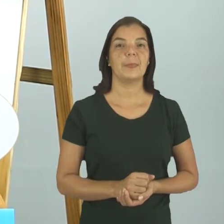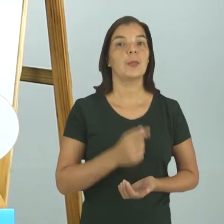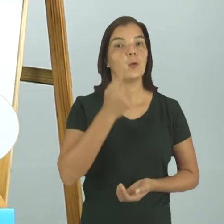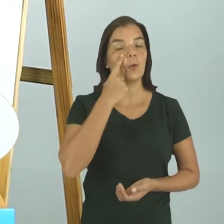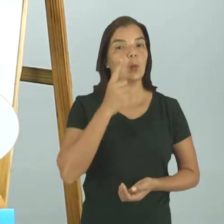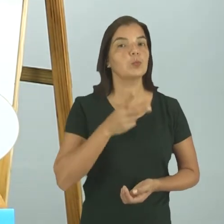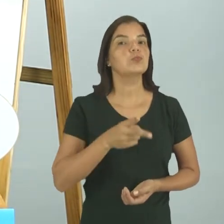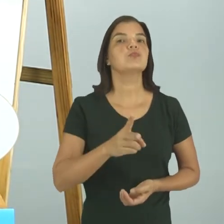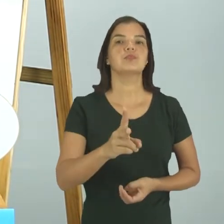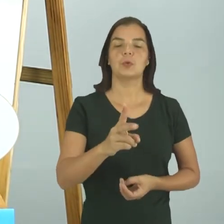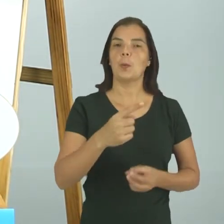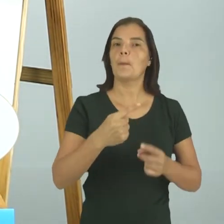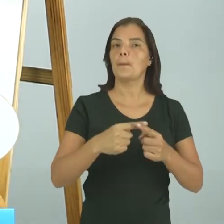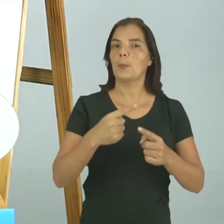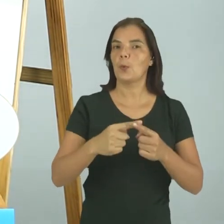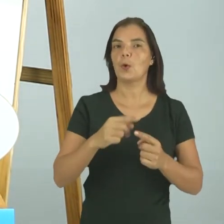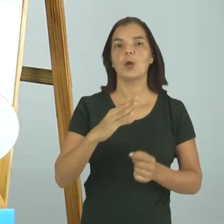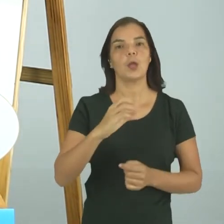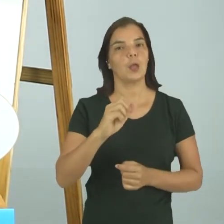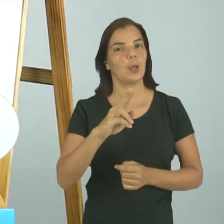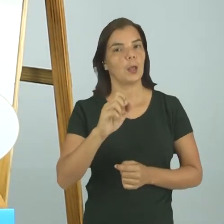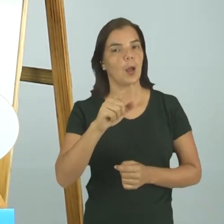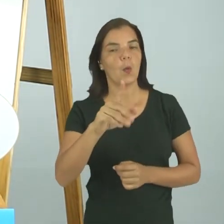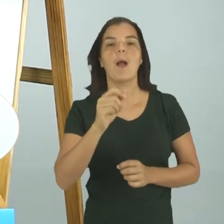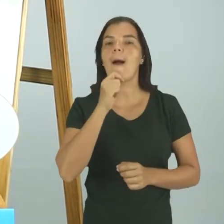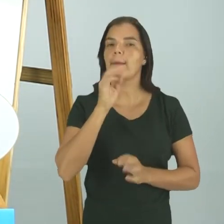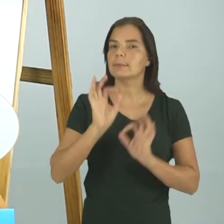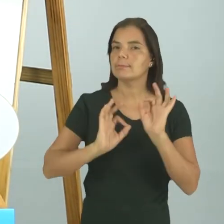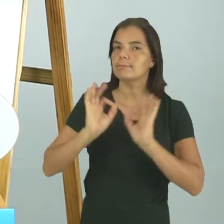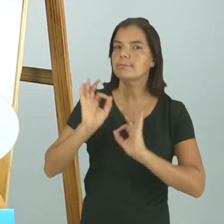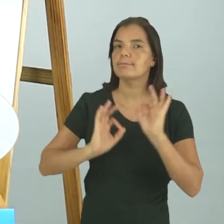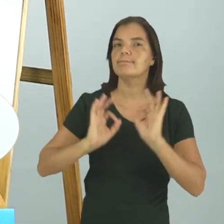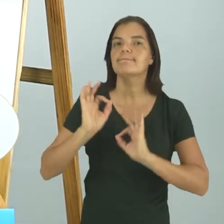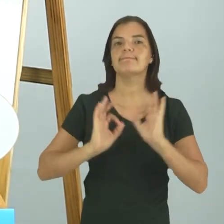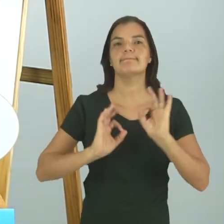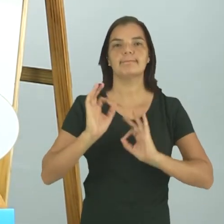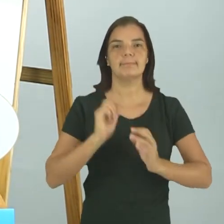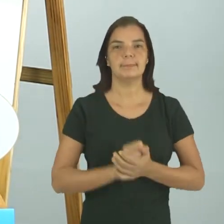Vamos continuar, porque Cauê ainda tem planos para amanhã.